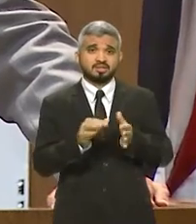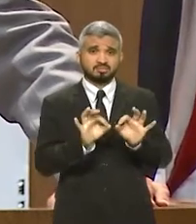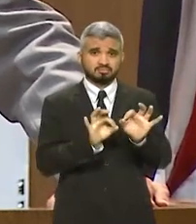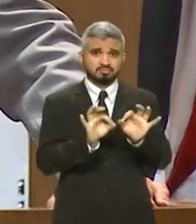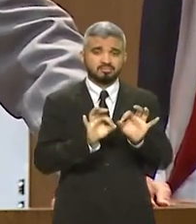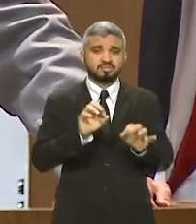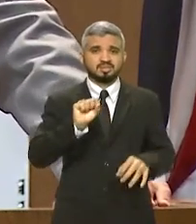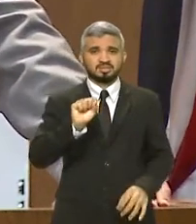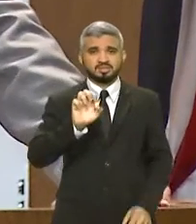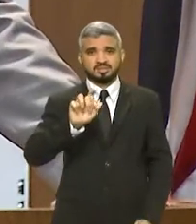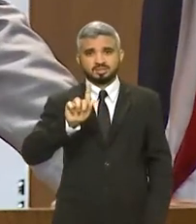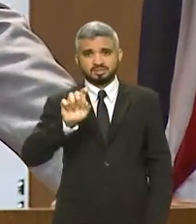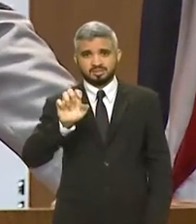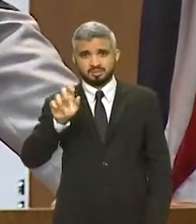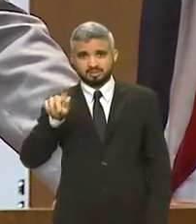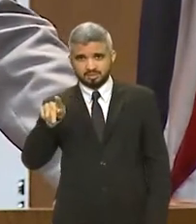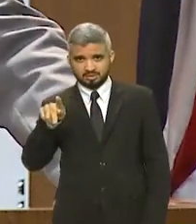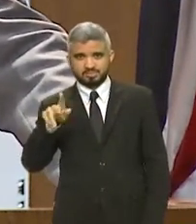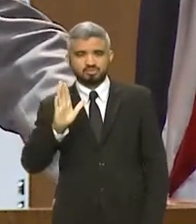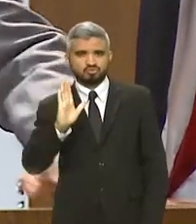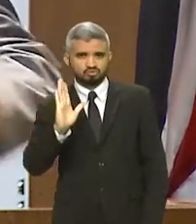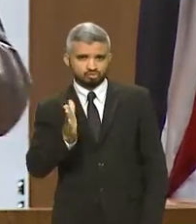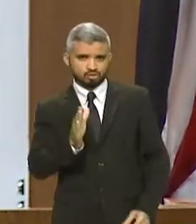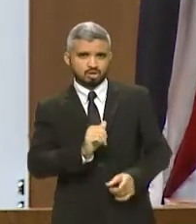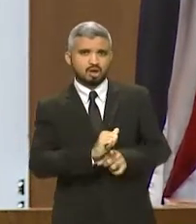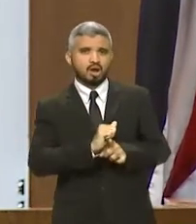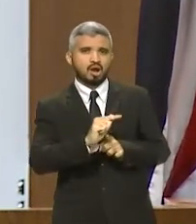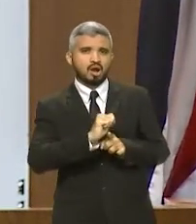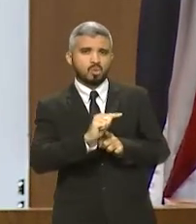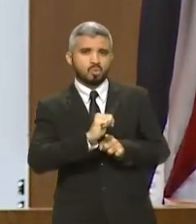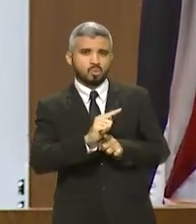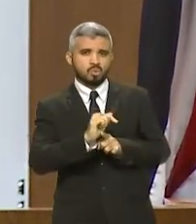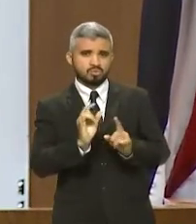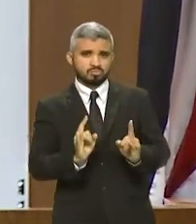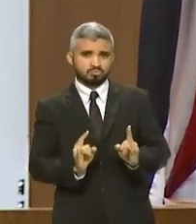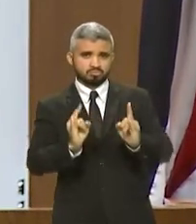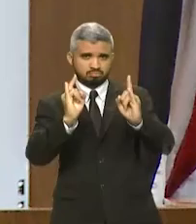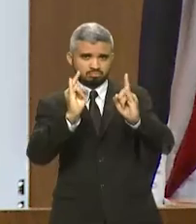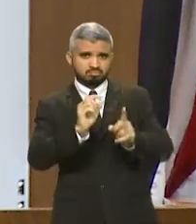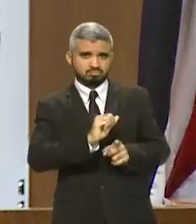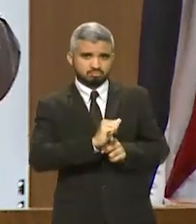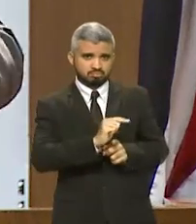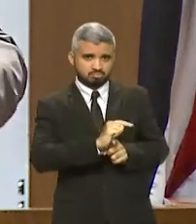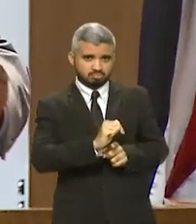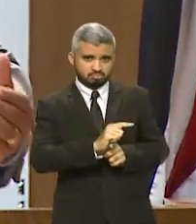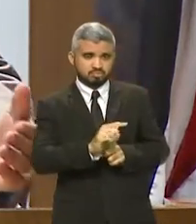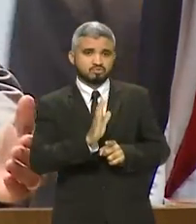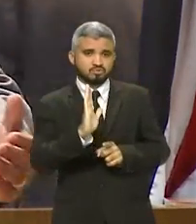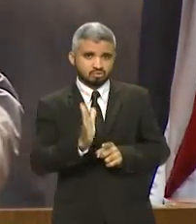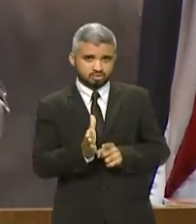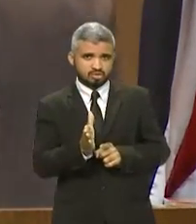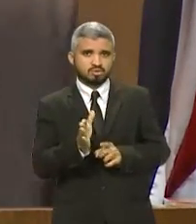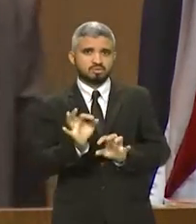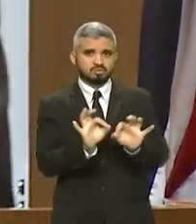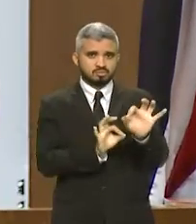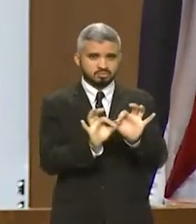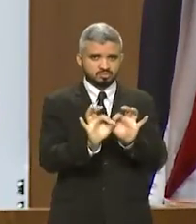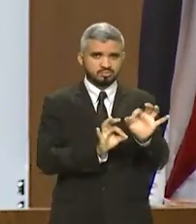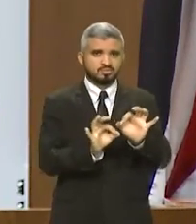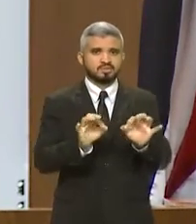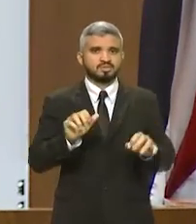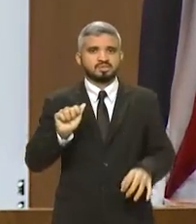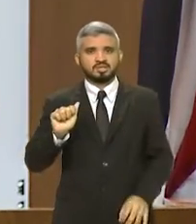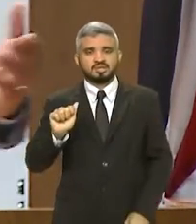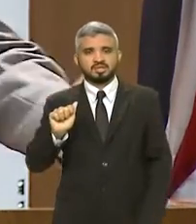Previdência, já efetivou a locação do imóvel, que já está em fase de implantação pela Agensul e pelas